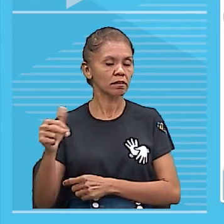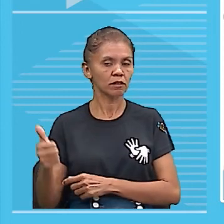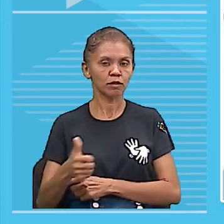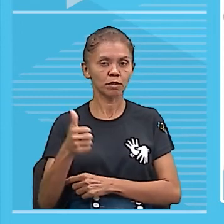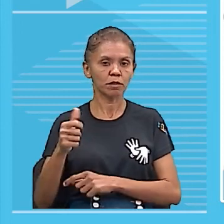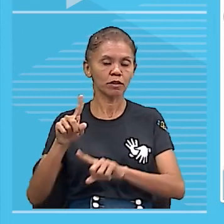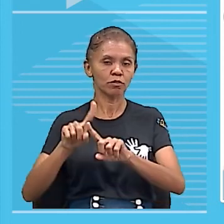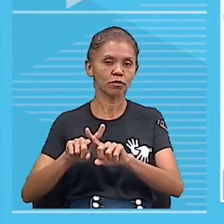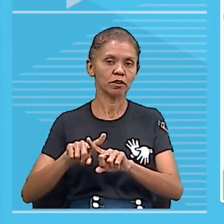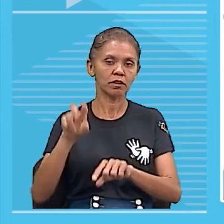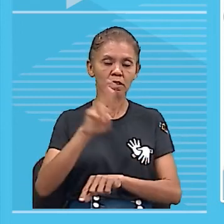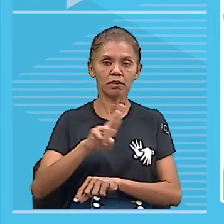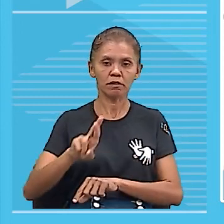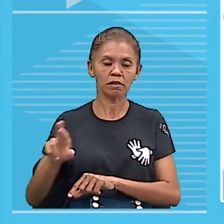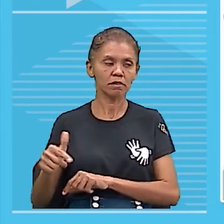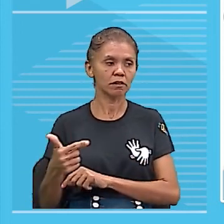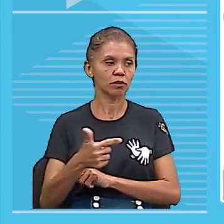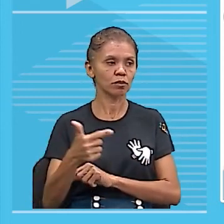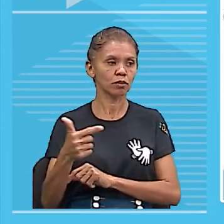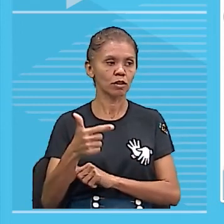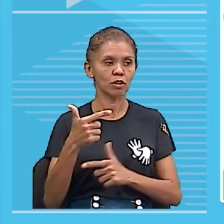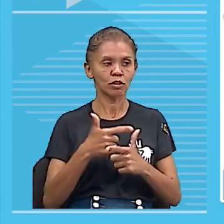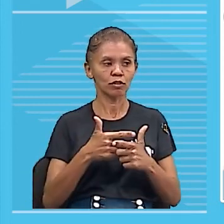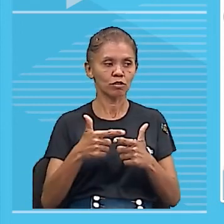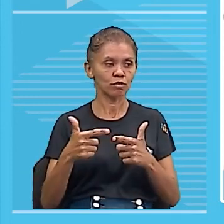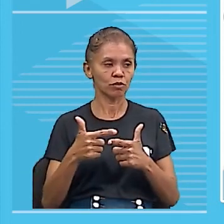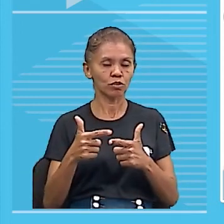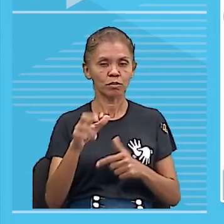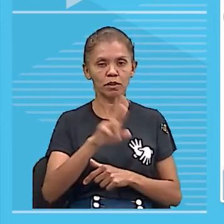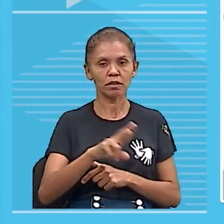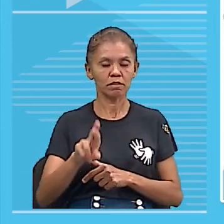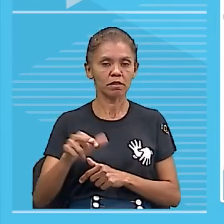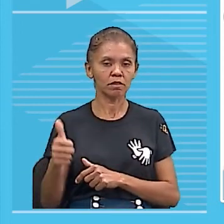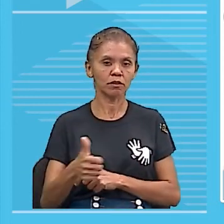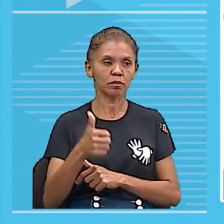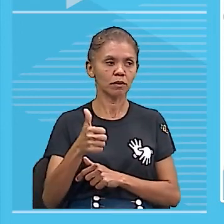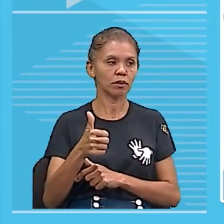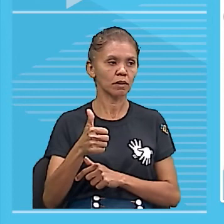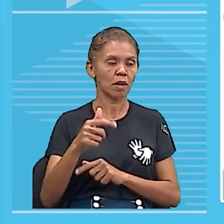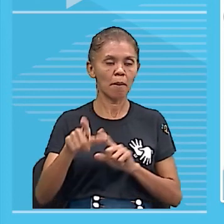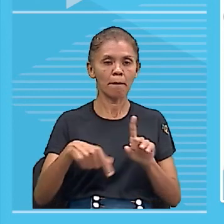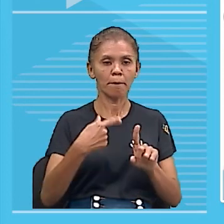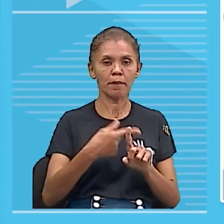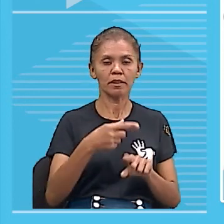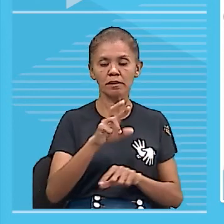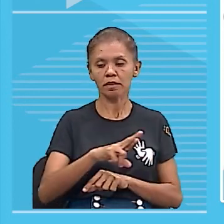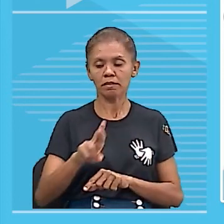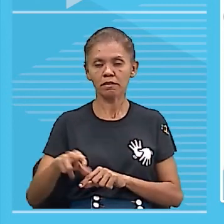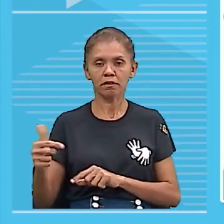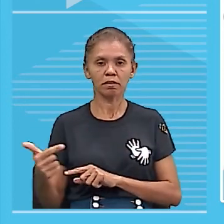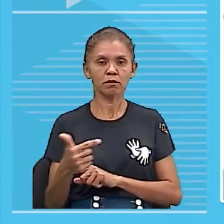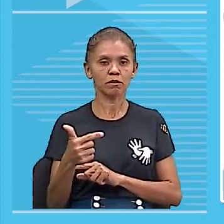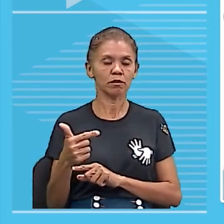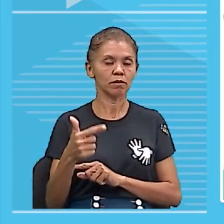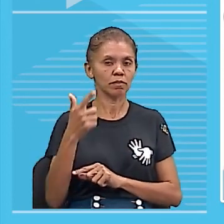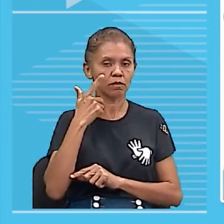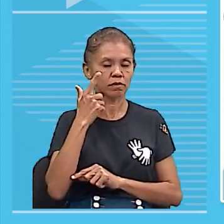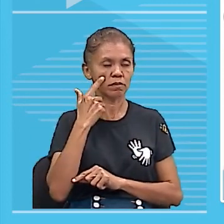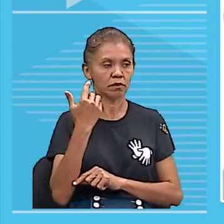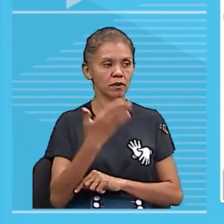é dividido pela resistência do primeiro mais a resistência do segundo